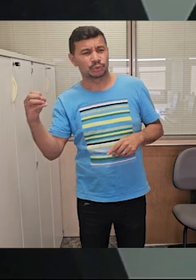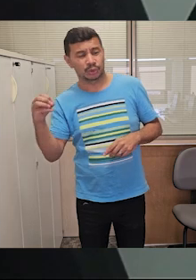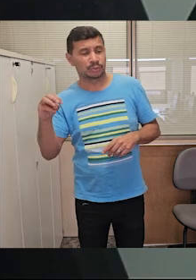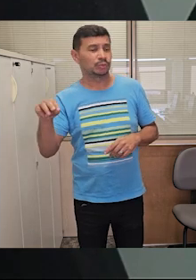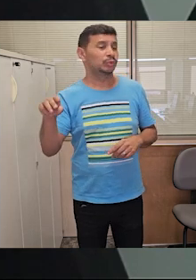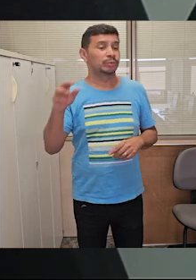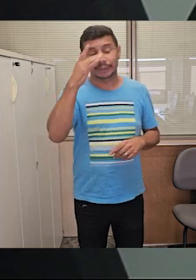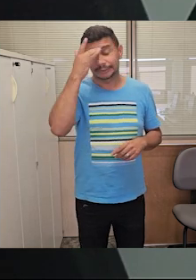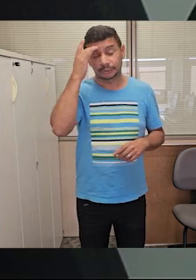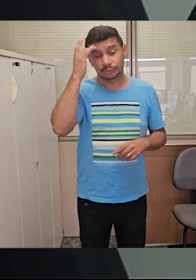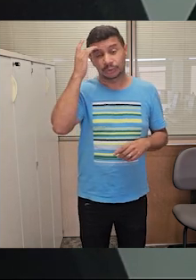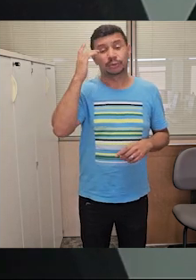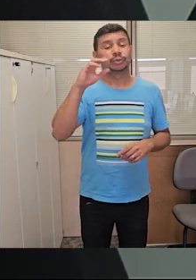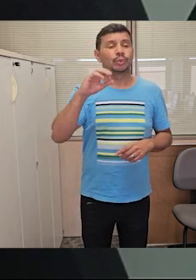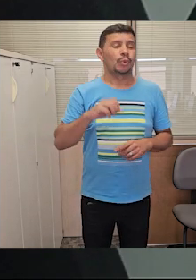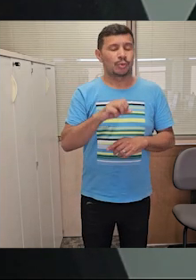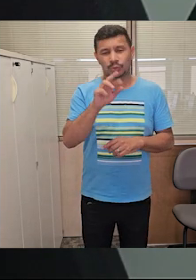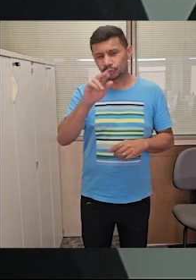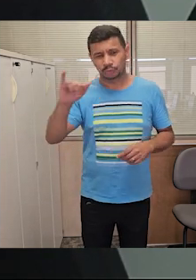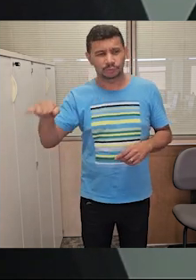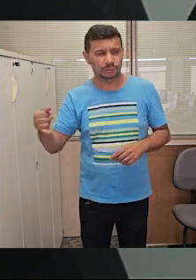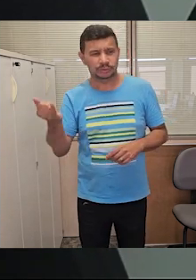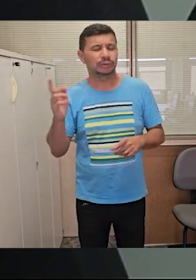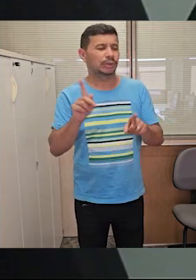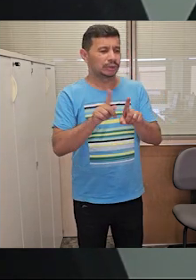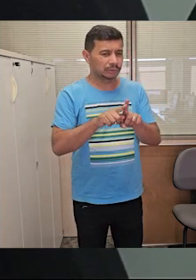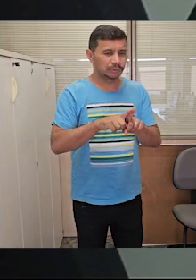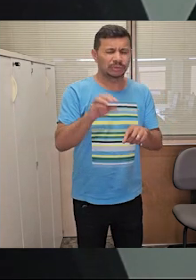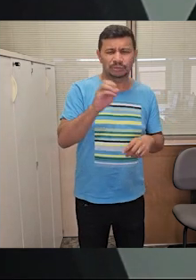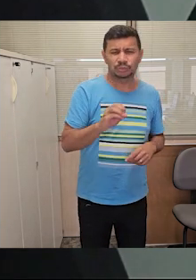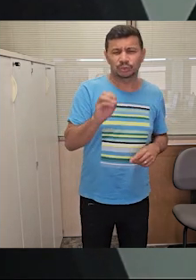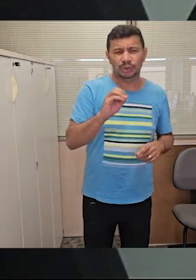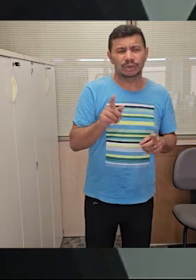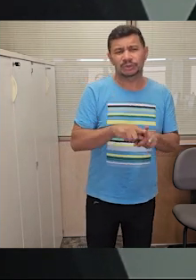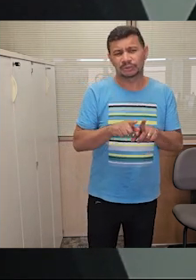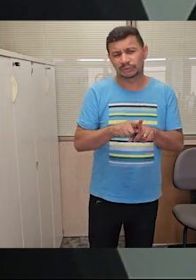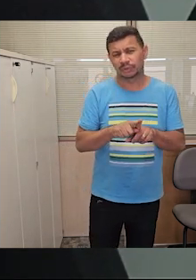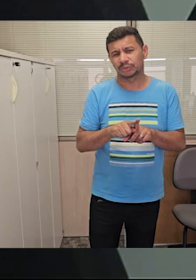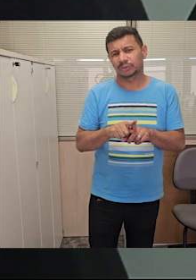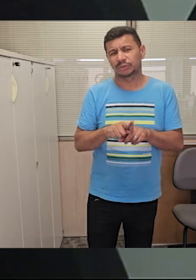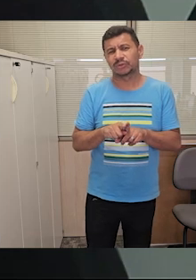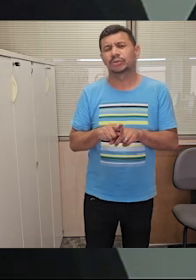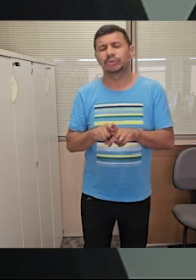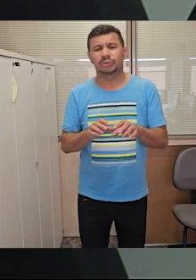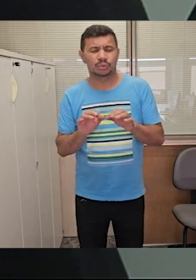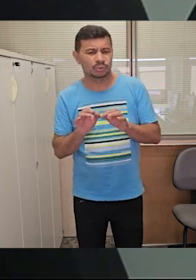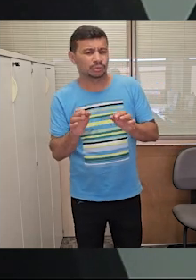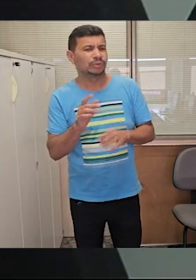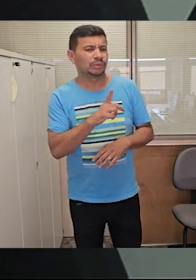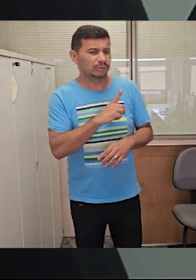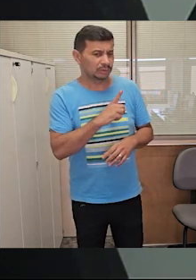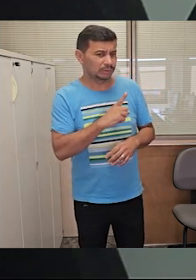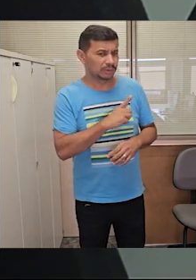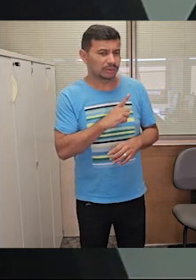pessoas na Guanabara, entende? No Rio de Janeiro. Mesmo em Osasco, onde também